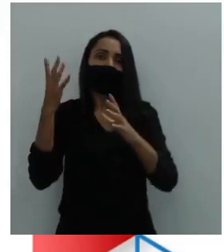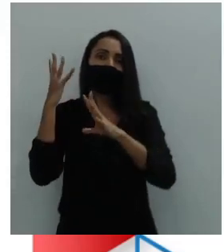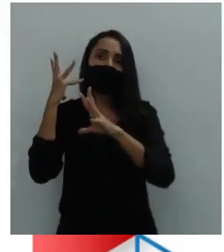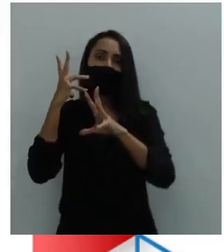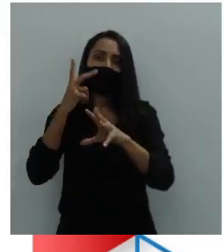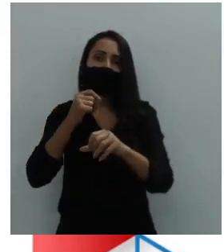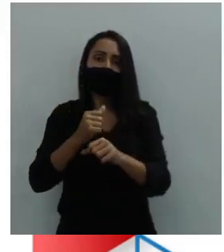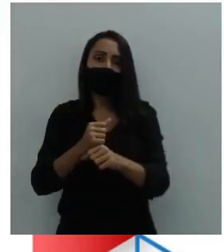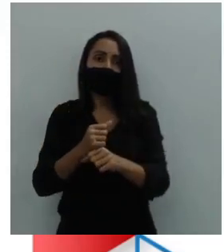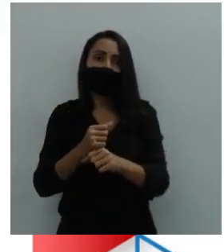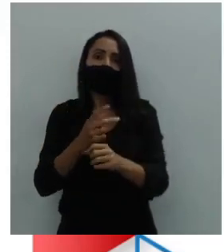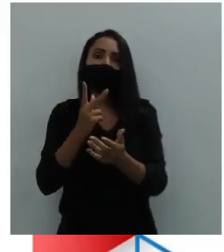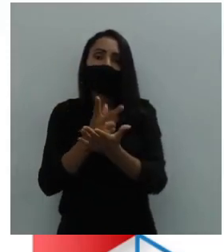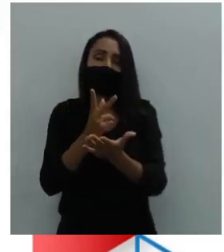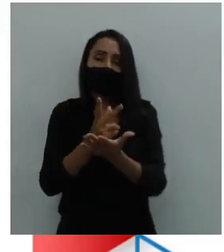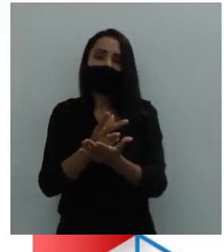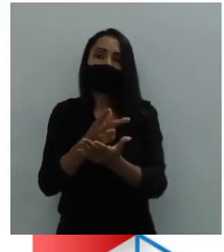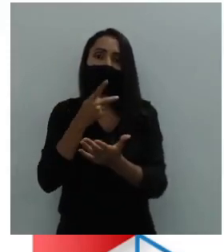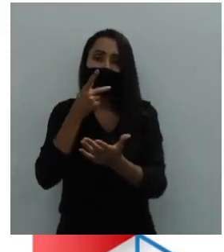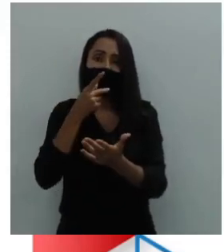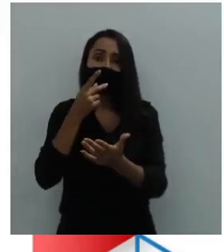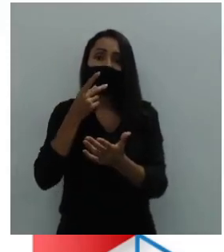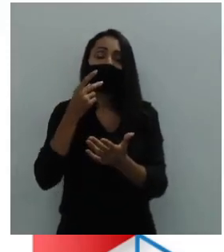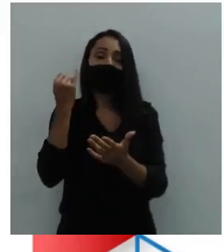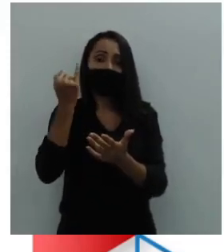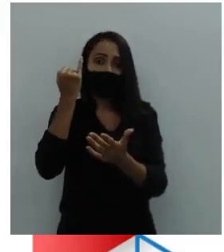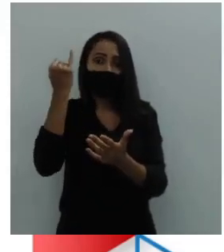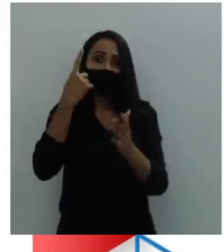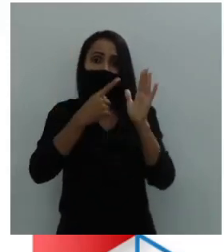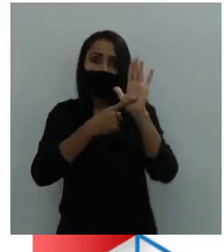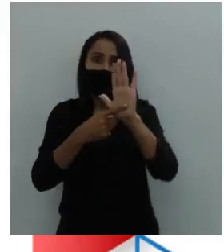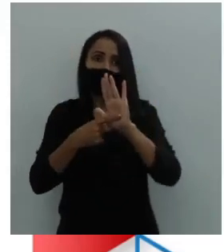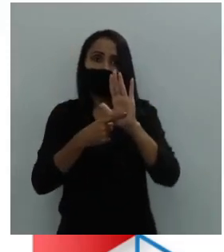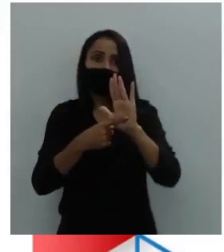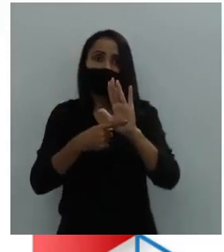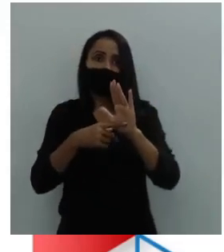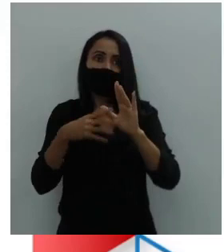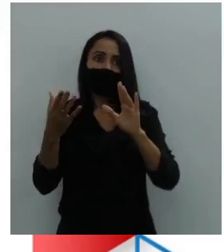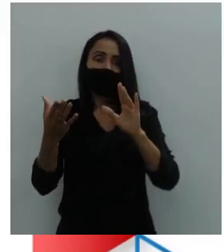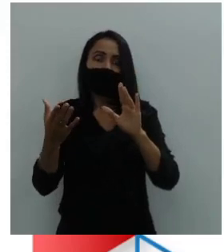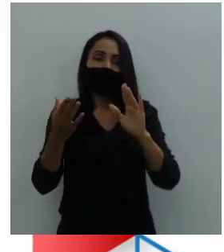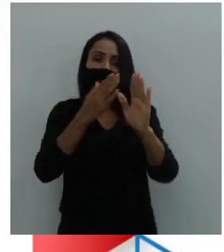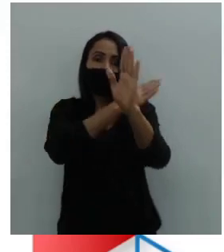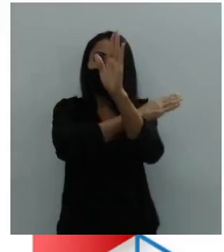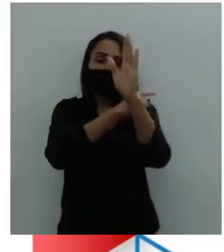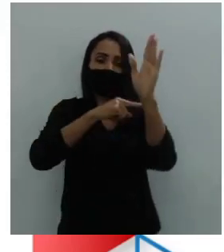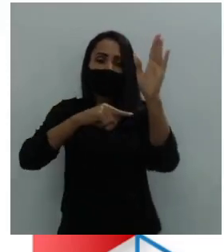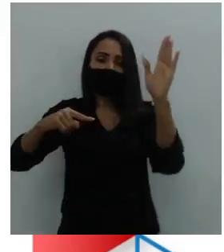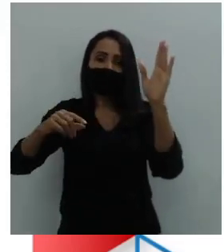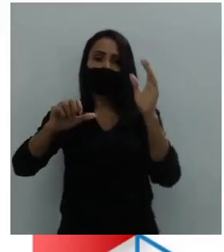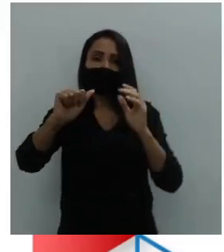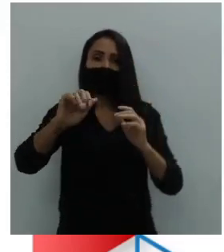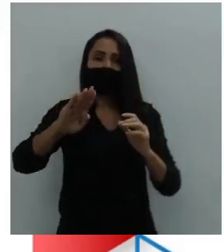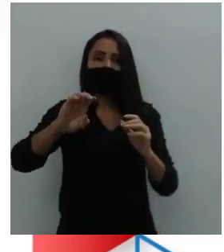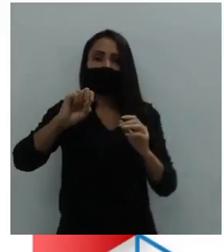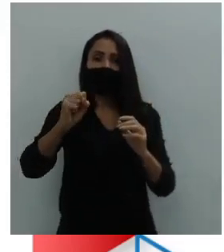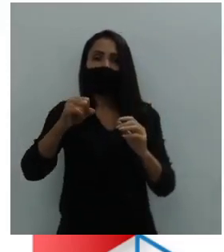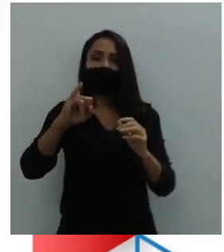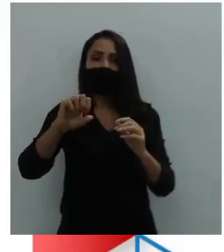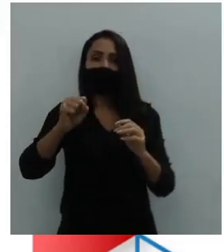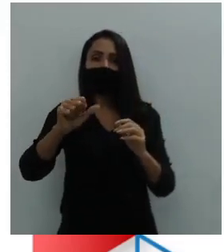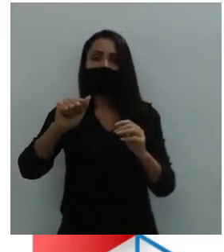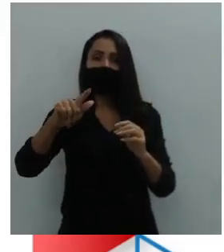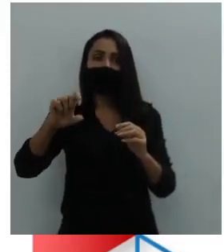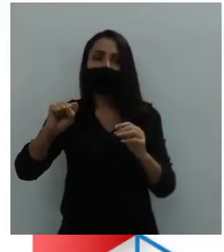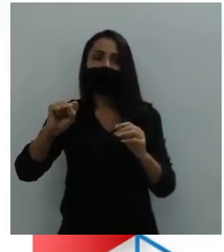vez, mesmo falando, é importante mostrar para vocês. X, abscissas, Y, ordenadas. Eu chamo